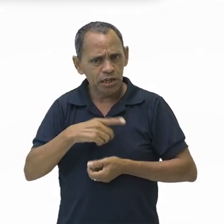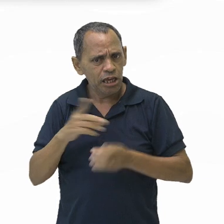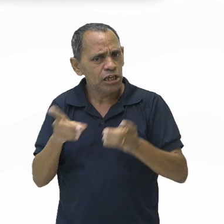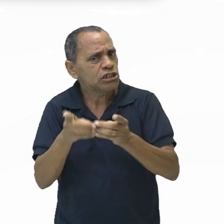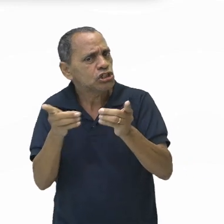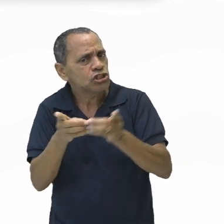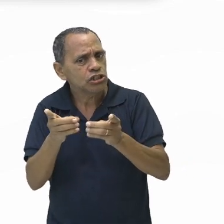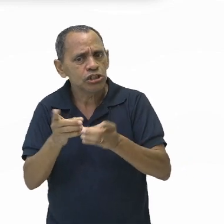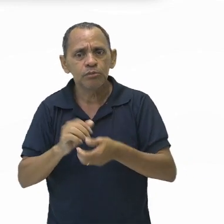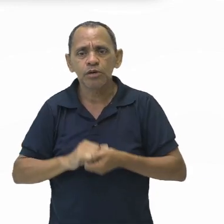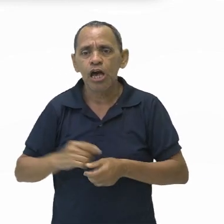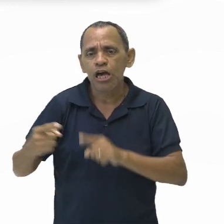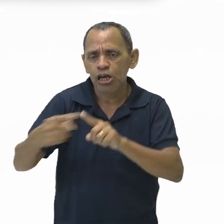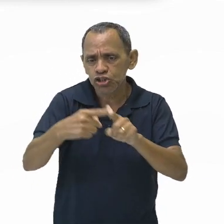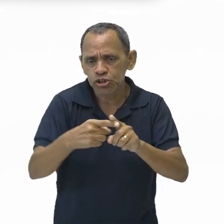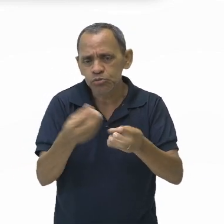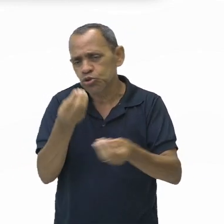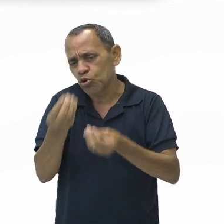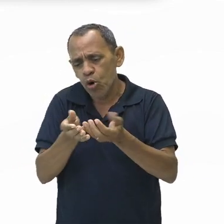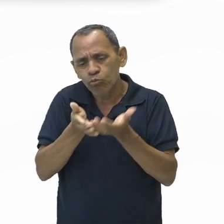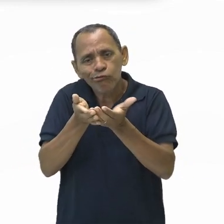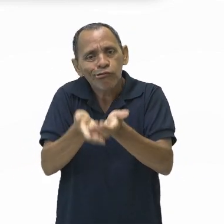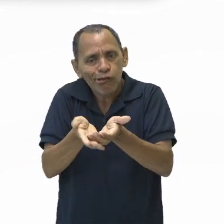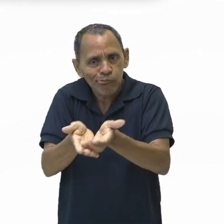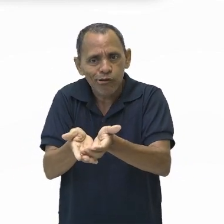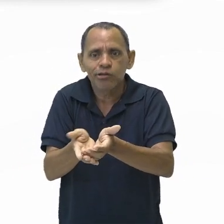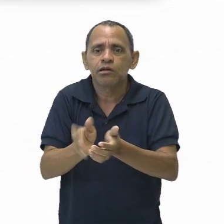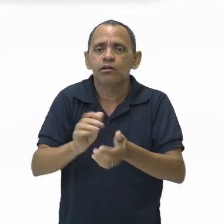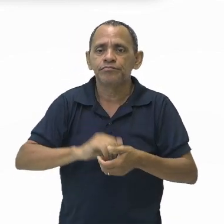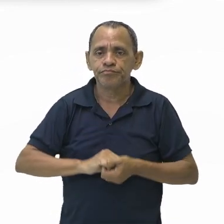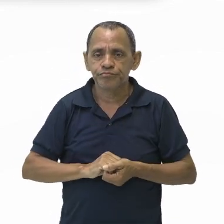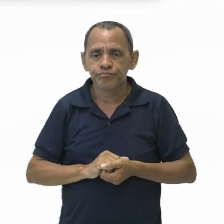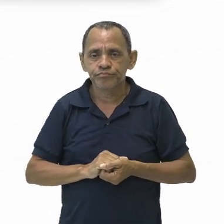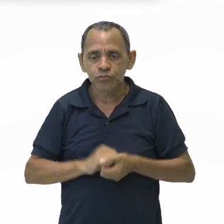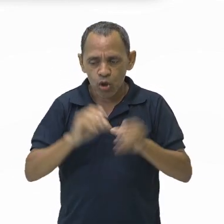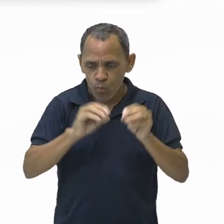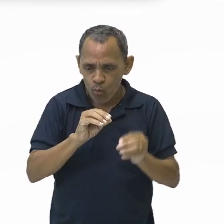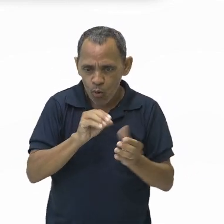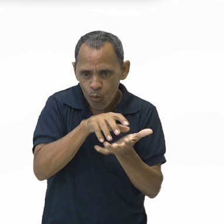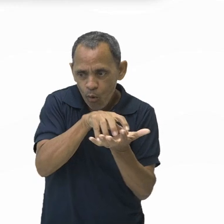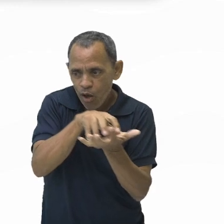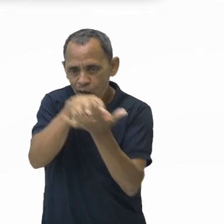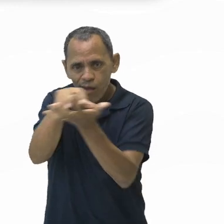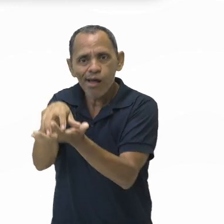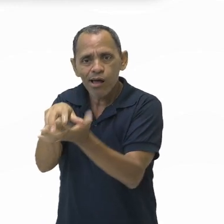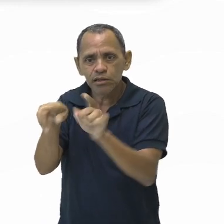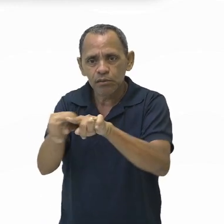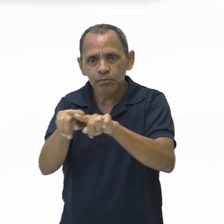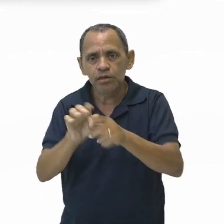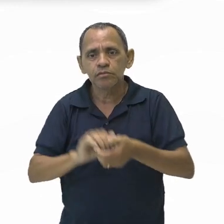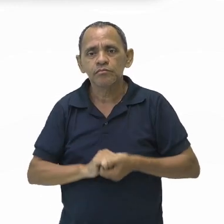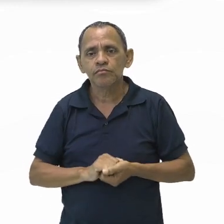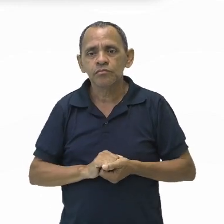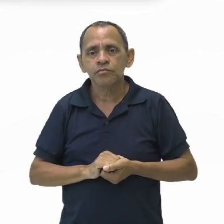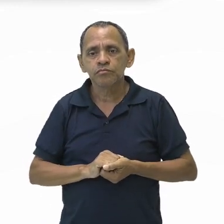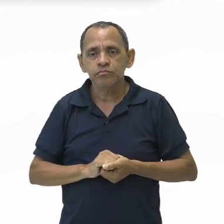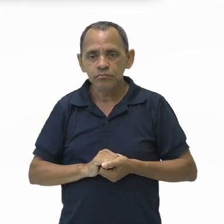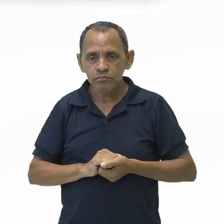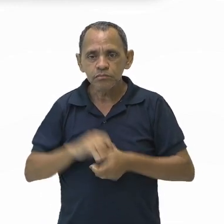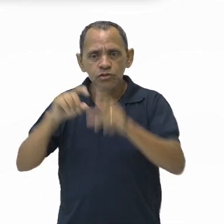de transporte das coisas, né? Então, quando a gente fala de agricultura de subsistência, a gente está falando exatamente disso, né? De você